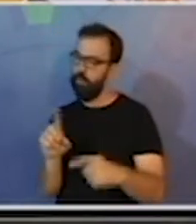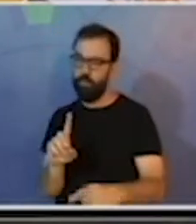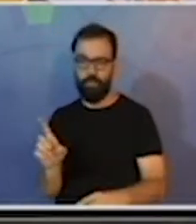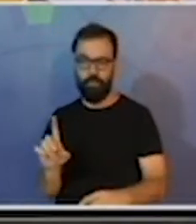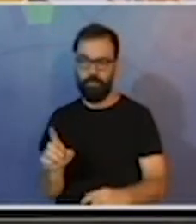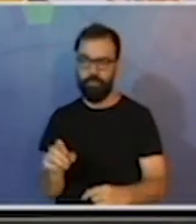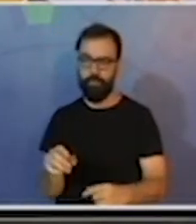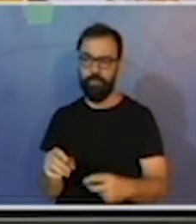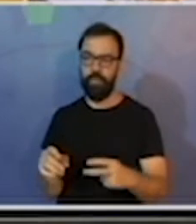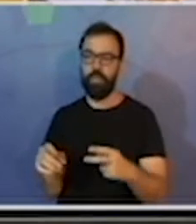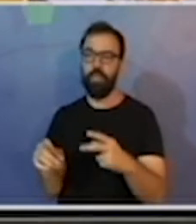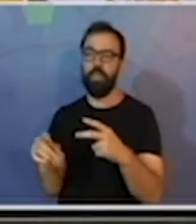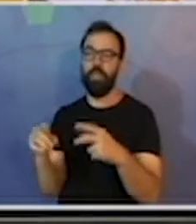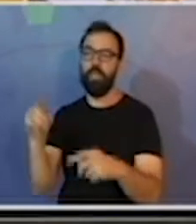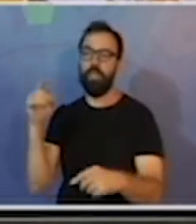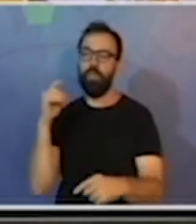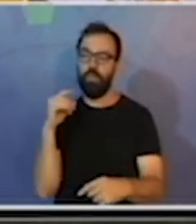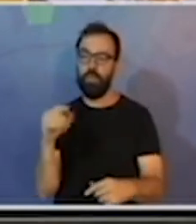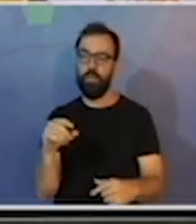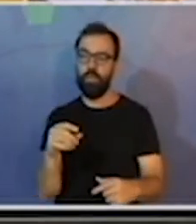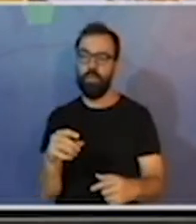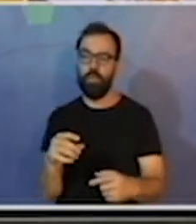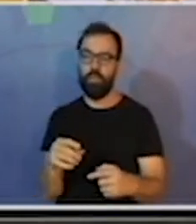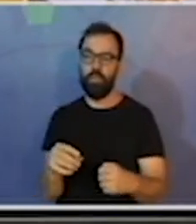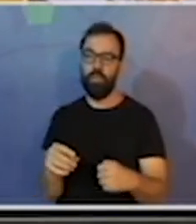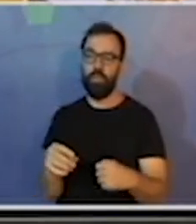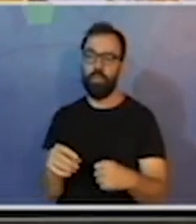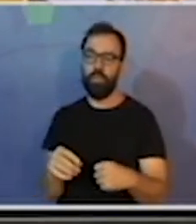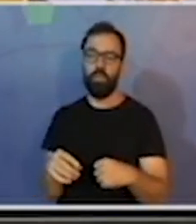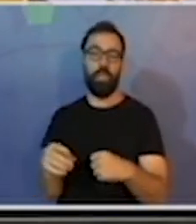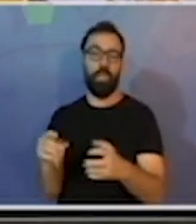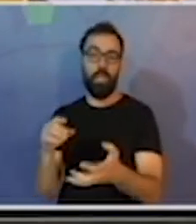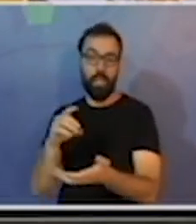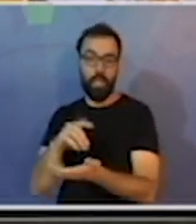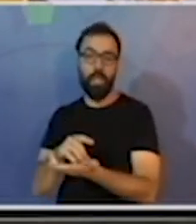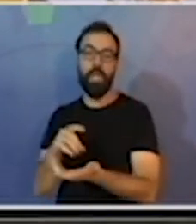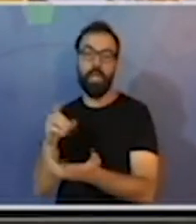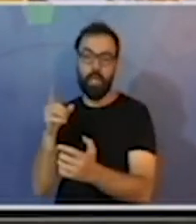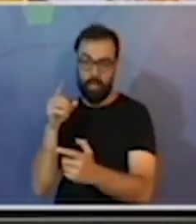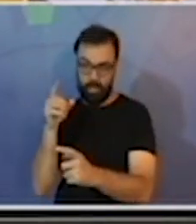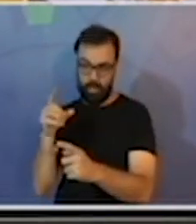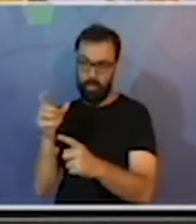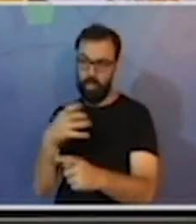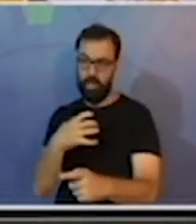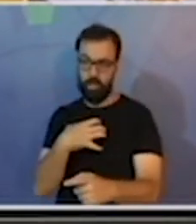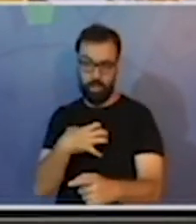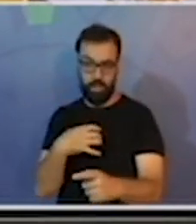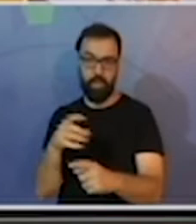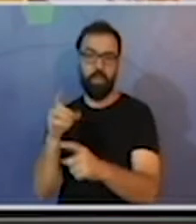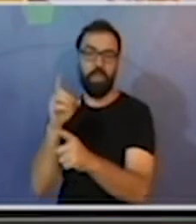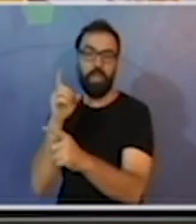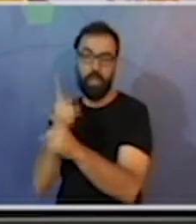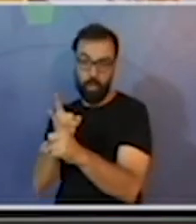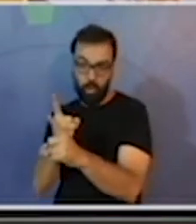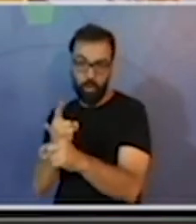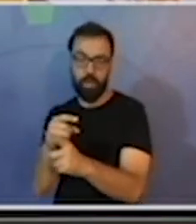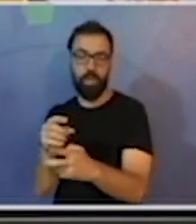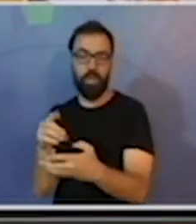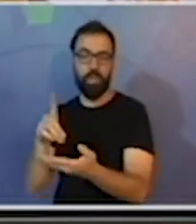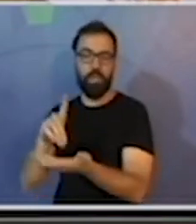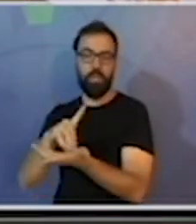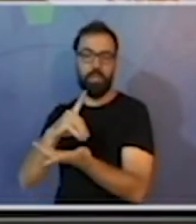pode flexionar-se em todas as pessoas gramaticais E é só as diferenças